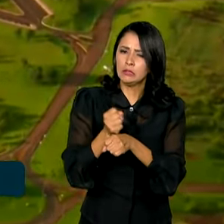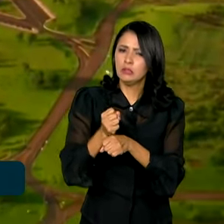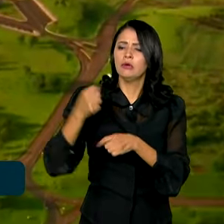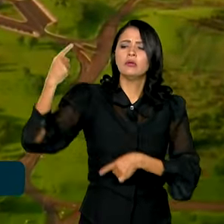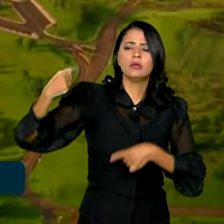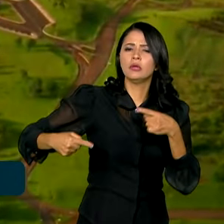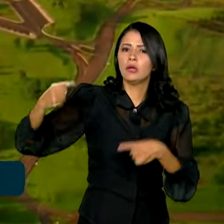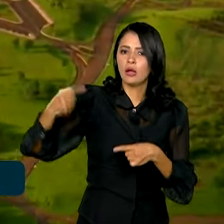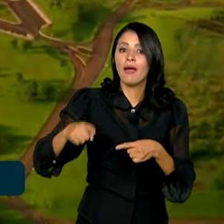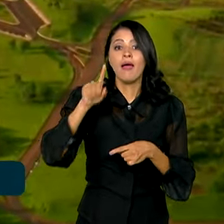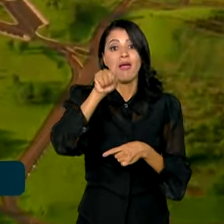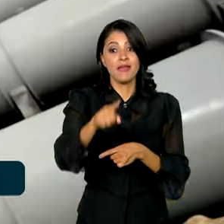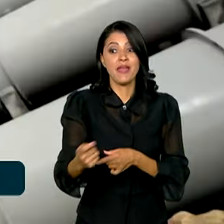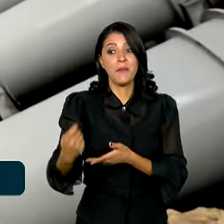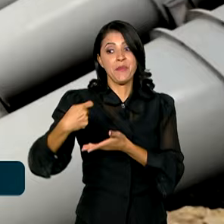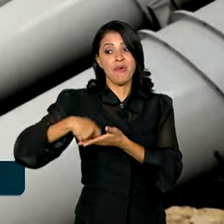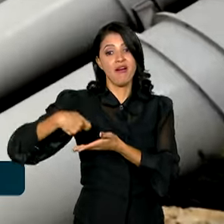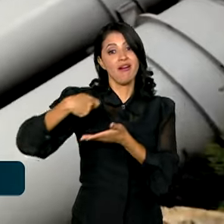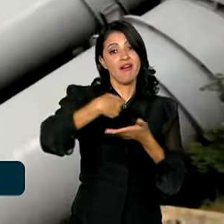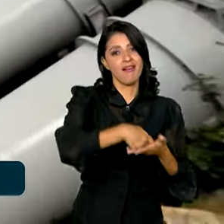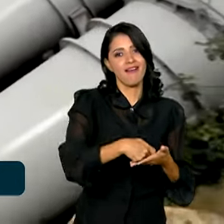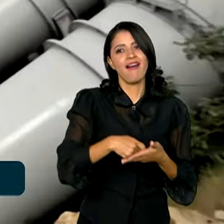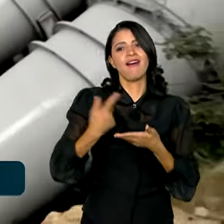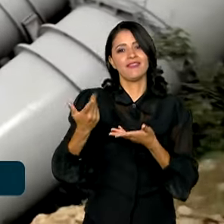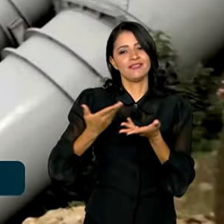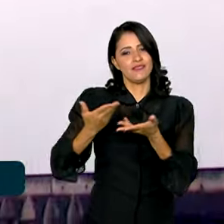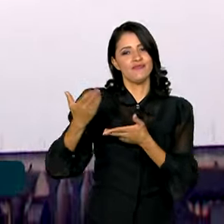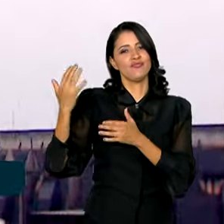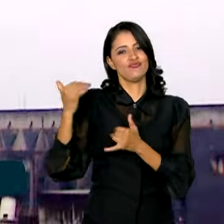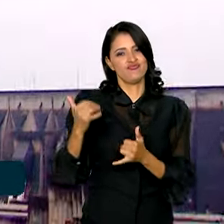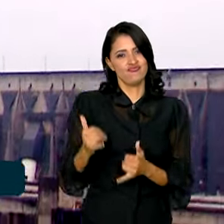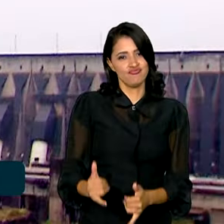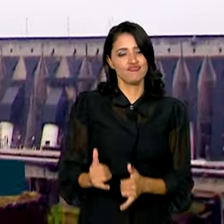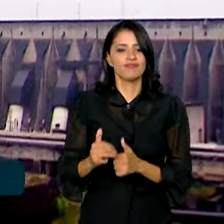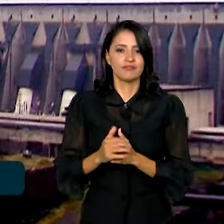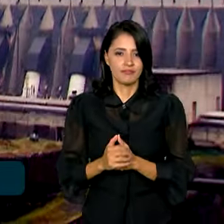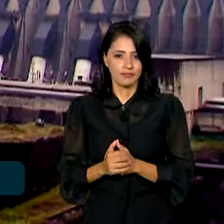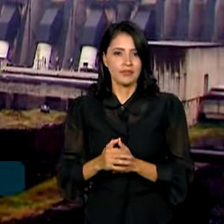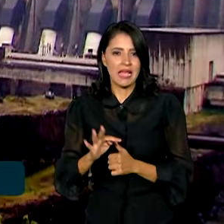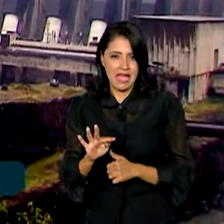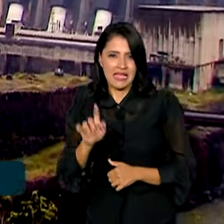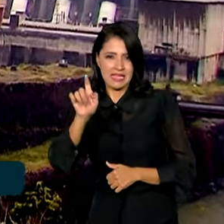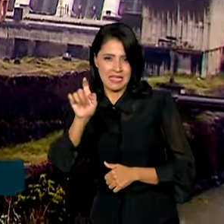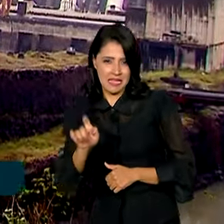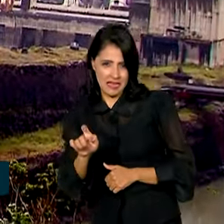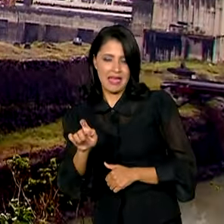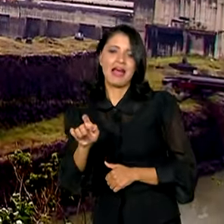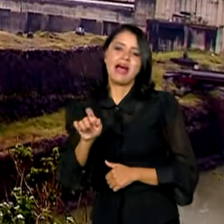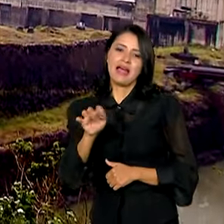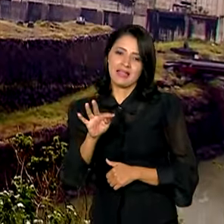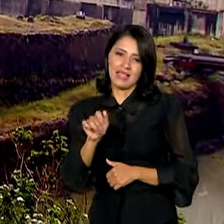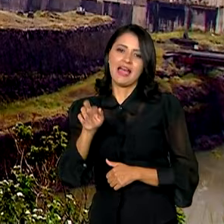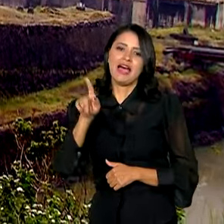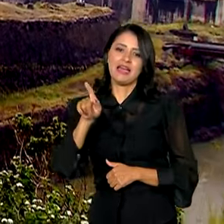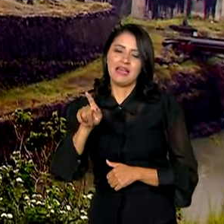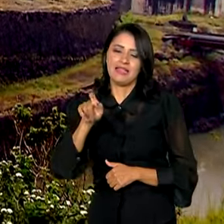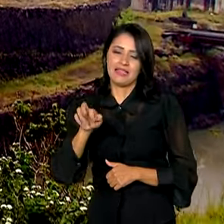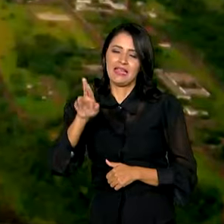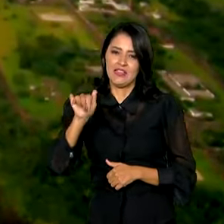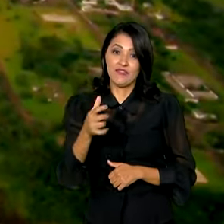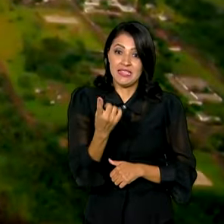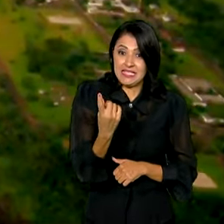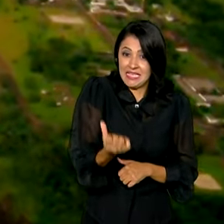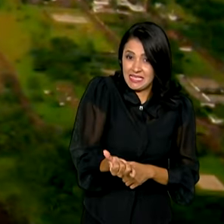as despesas do custo unitário dos serviços de eletricidade. A tarifa, que está provisoriamente fixada em 16 dólares